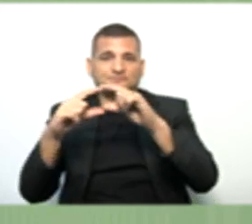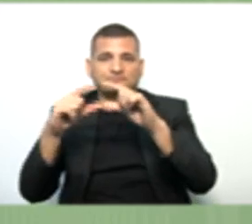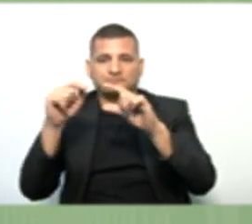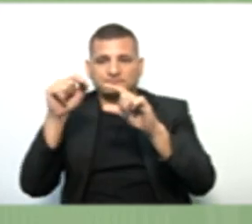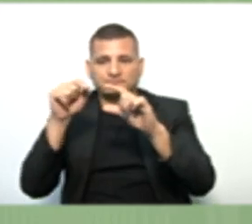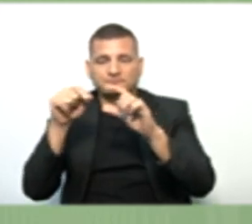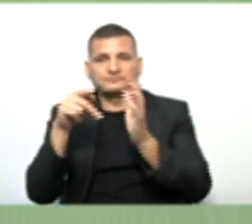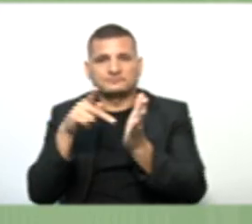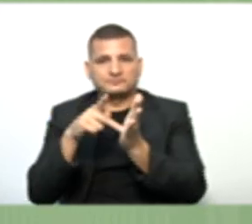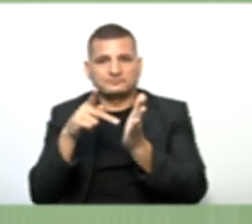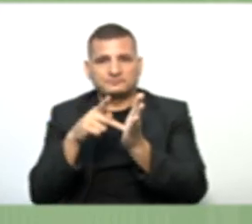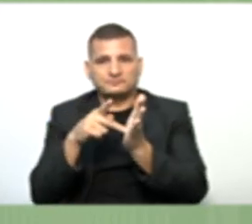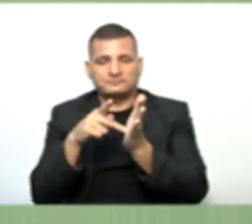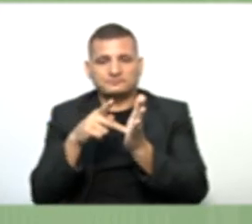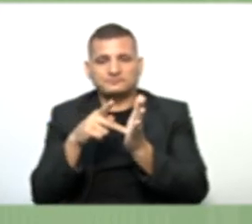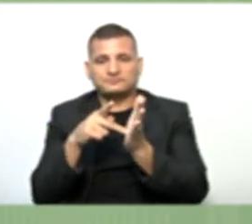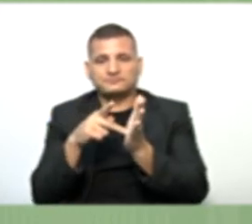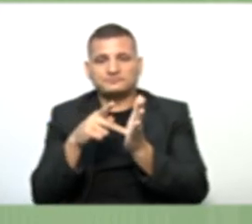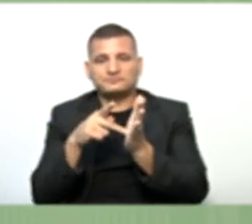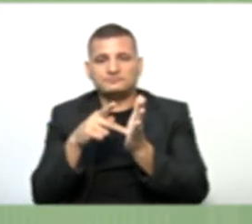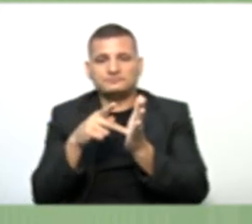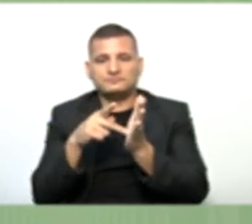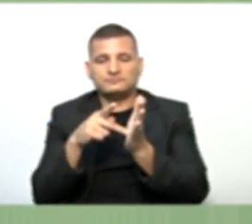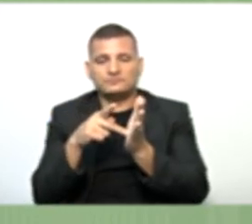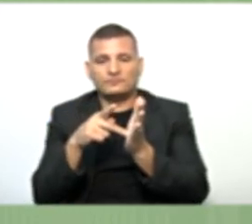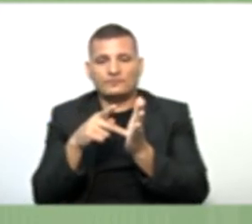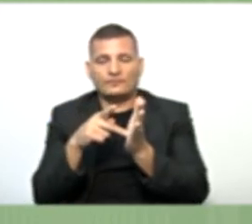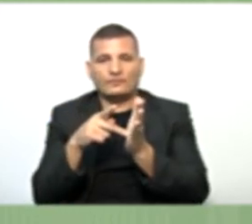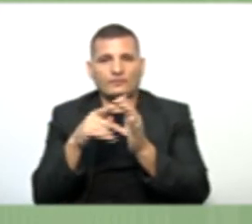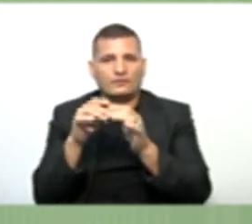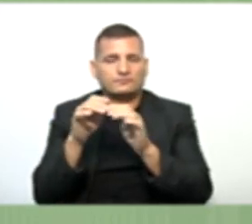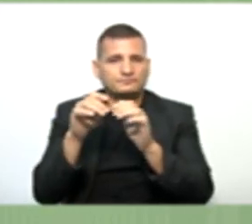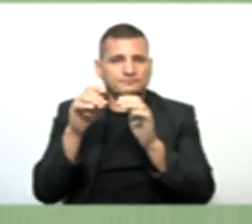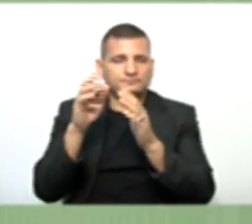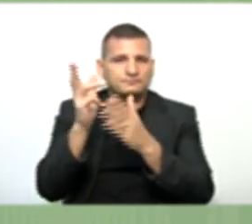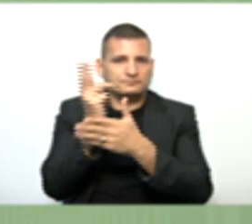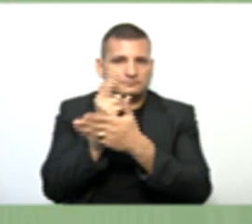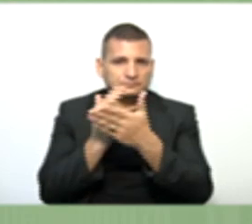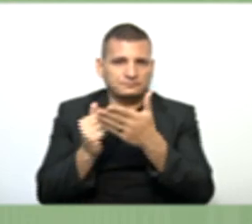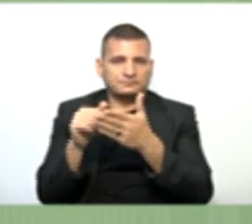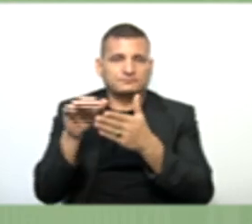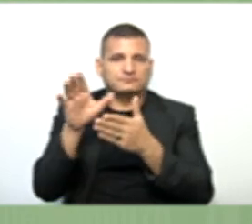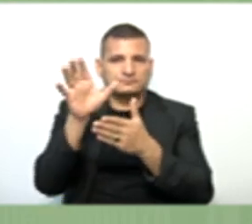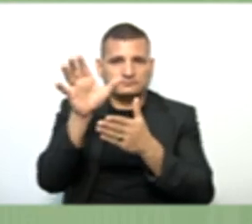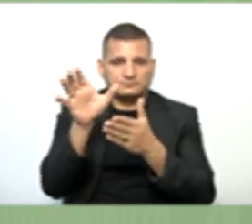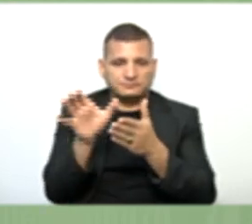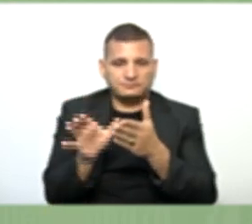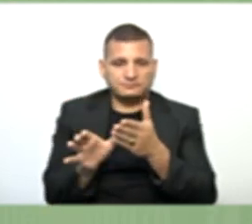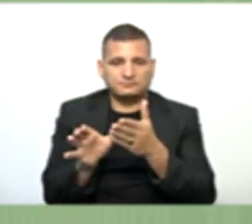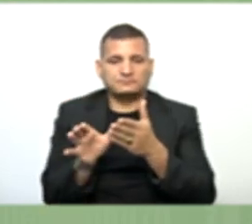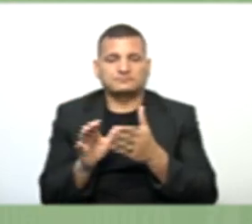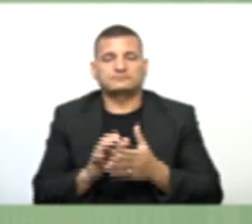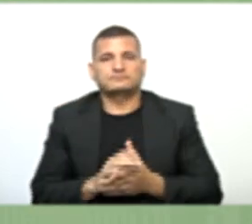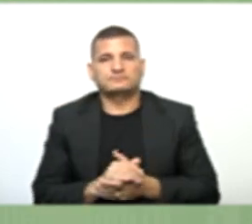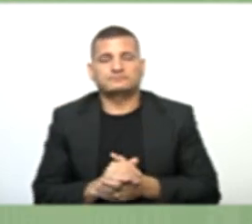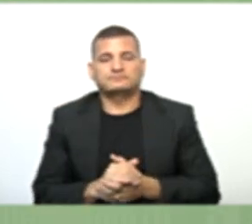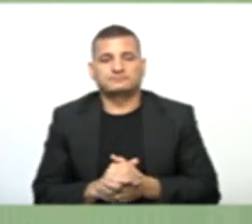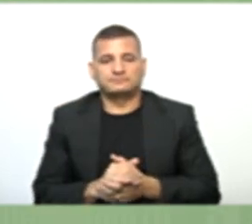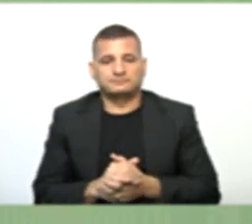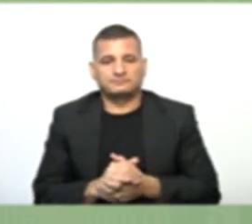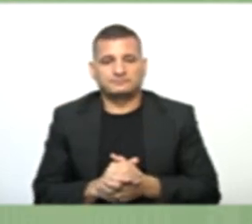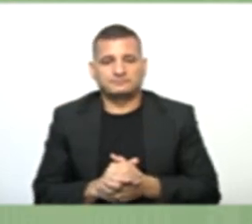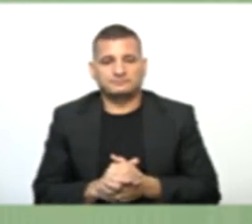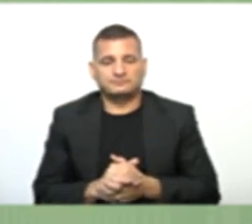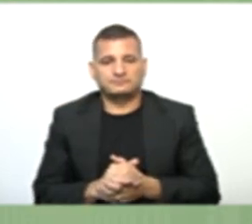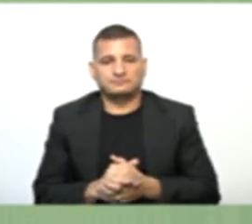verdadeira, né? Então, que no nosso esquema aqui, né, vai seguindo esse fluxo aqui, tantos